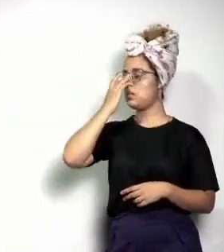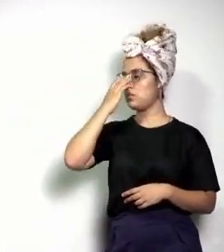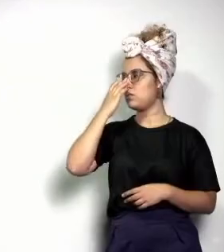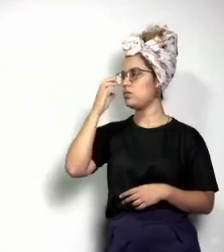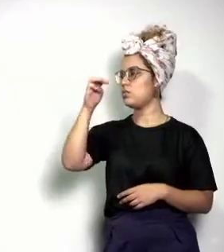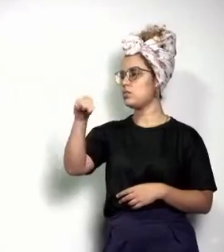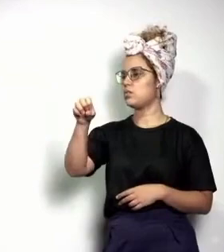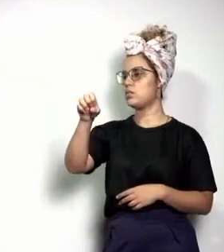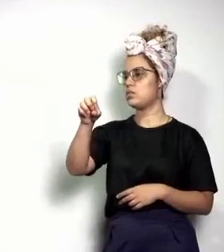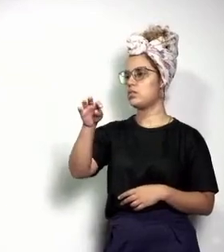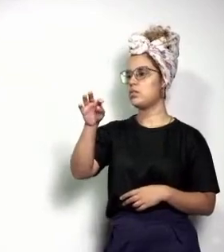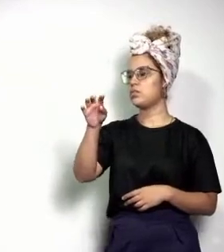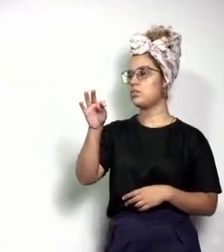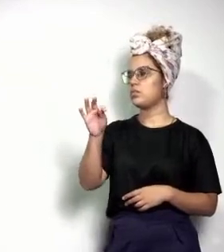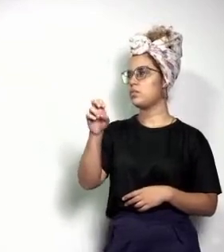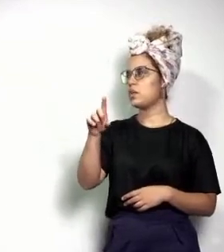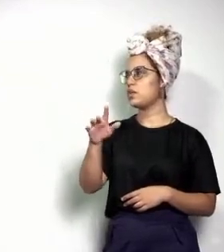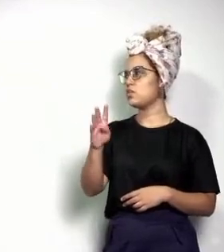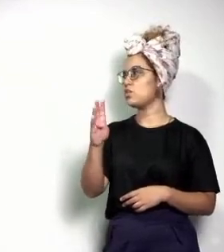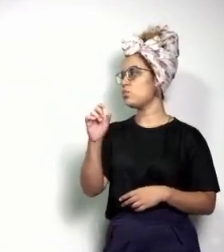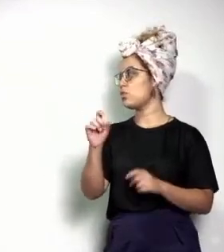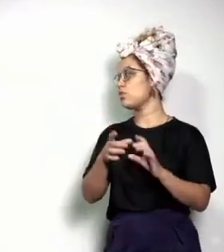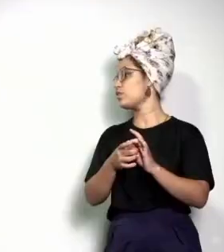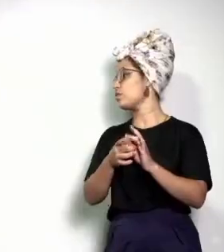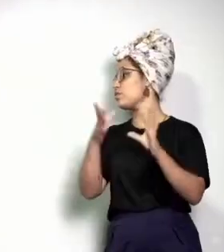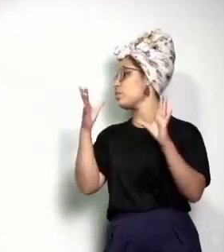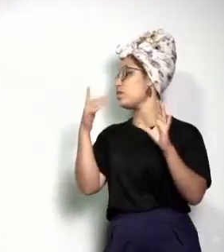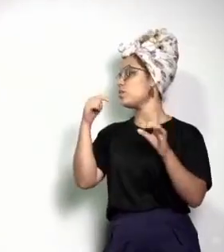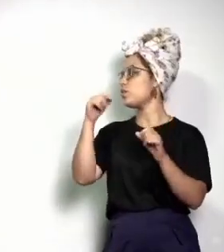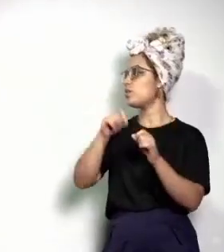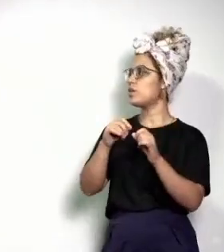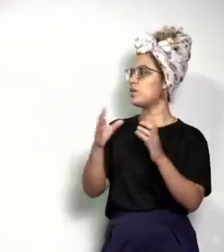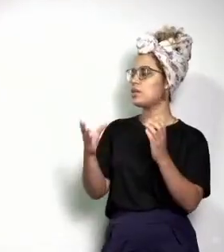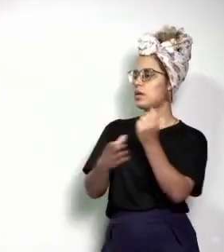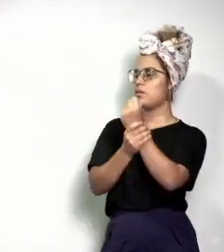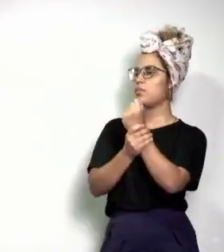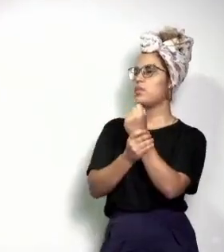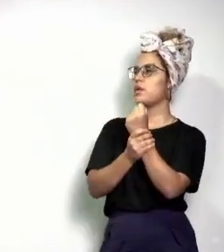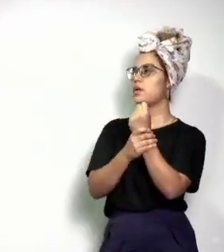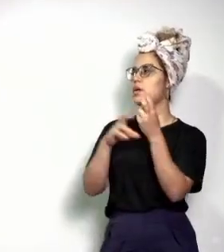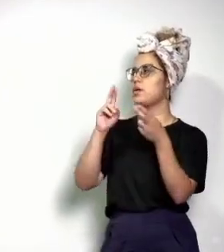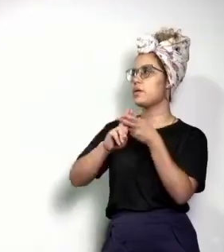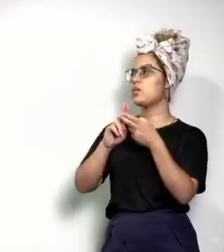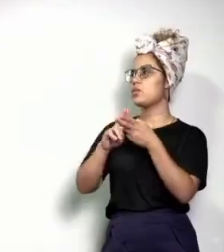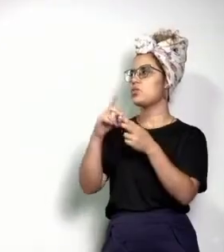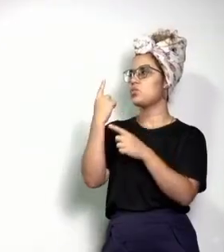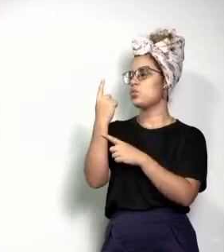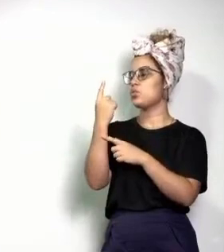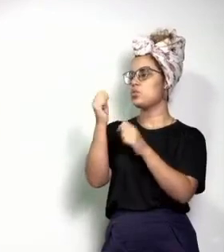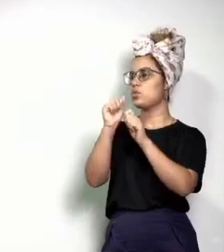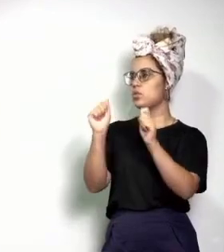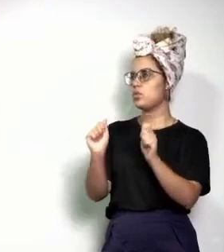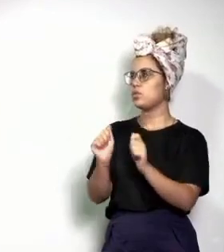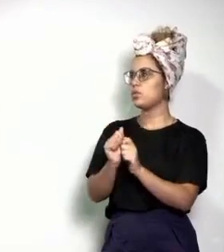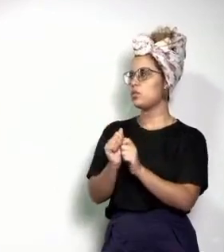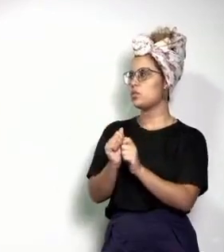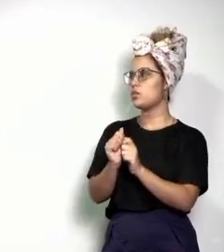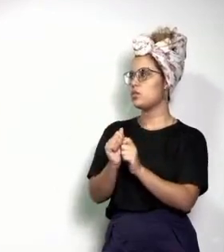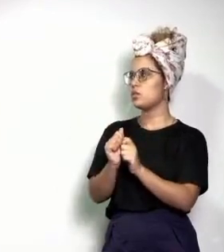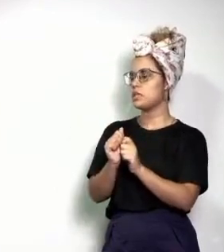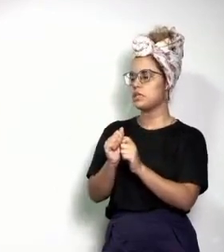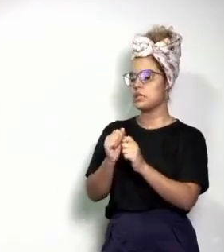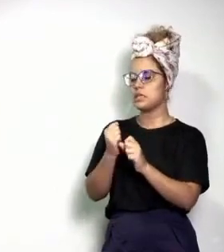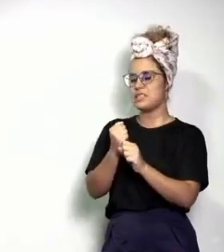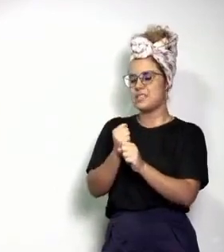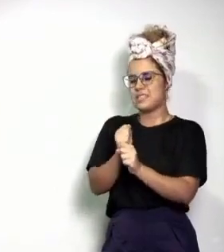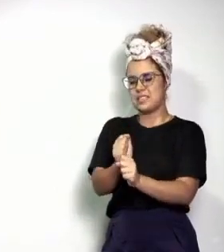Matchbox. Vocês soltam ele por aqui. Ele está preso unicamente no sistema de pressão mesmo,